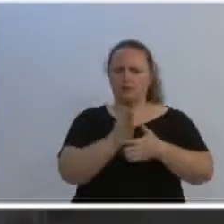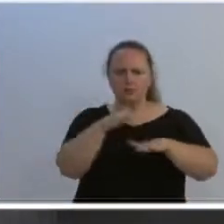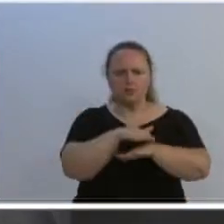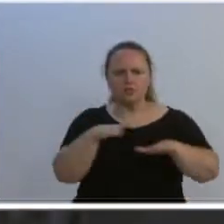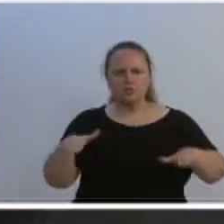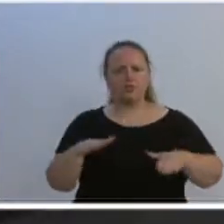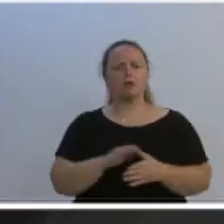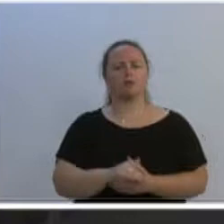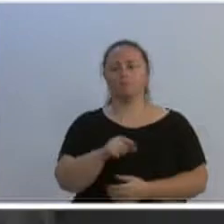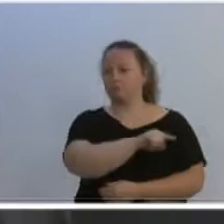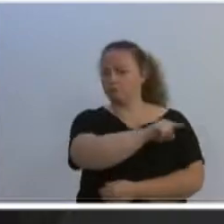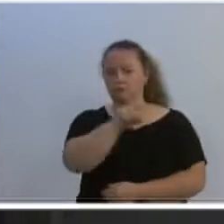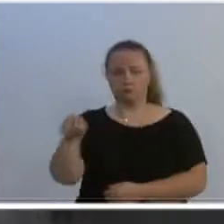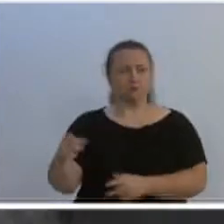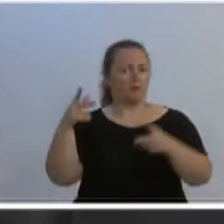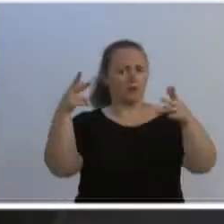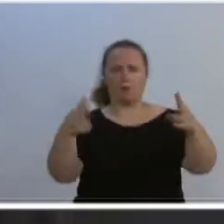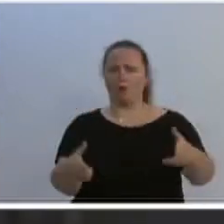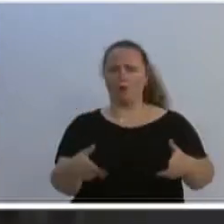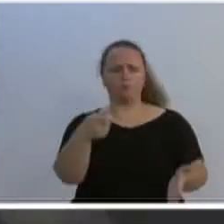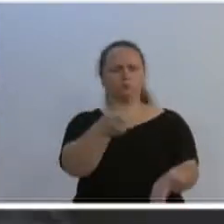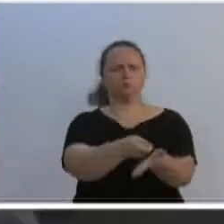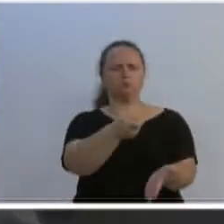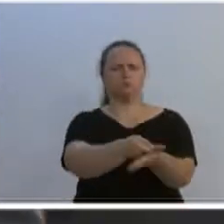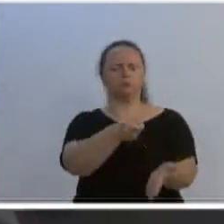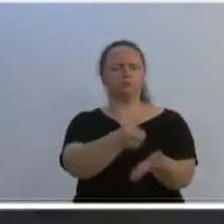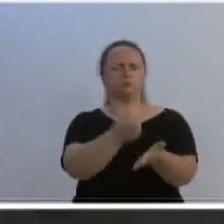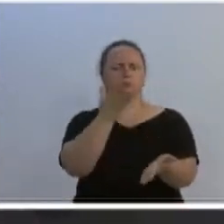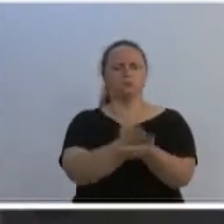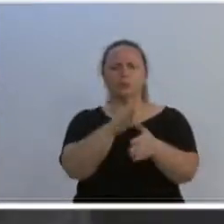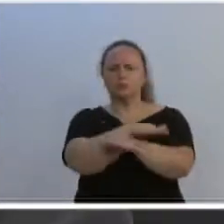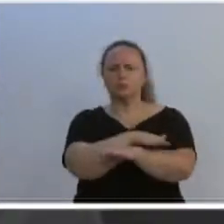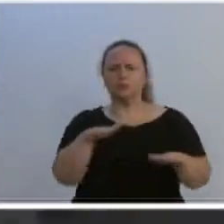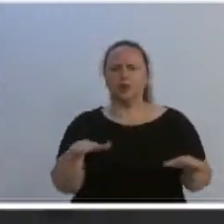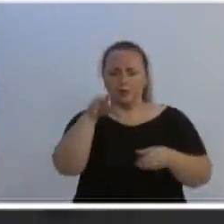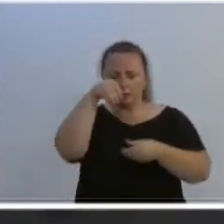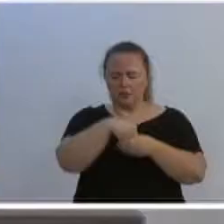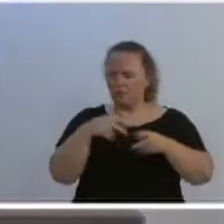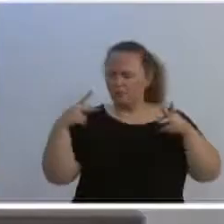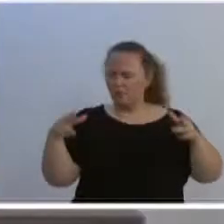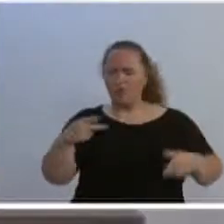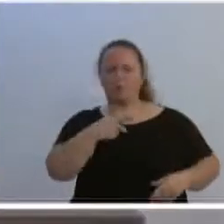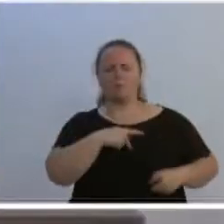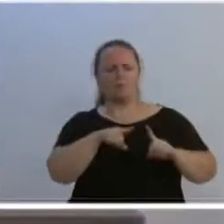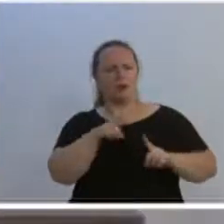terem a coerência de exigir cadeia do seu próprio partido.